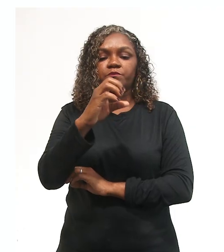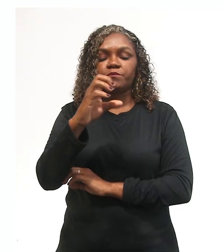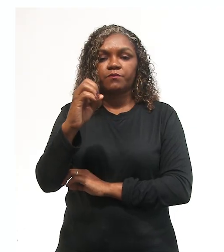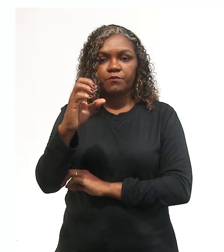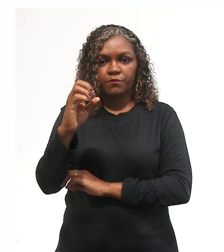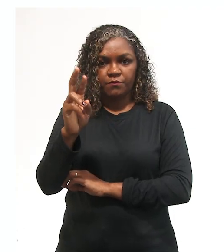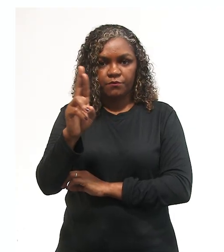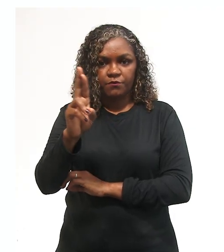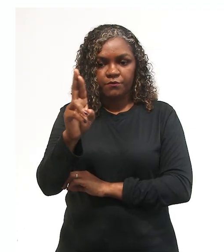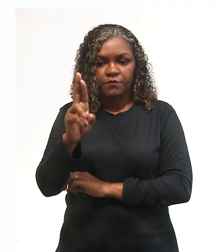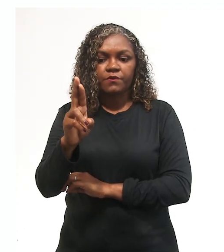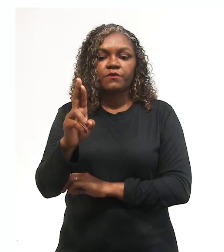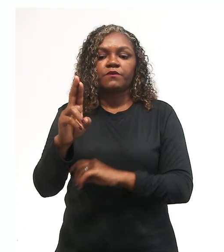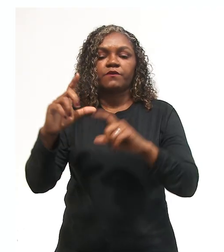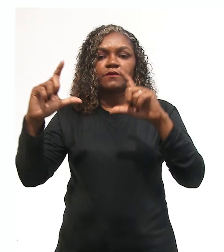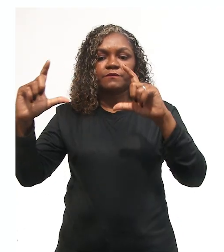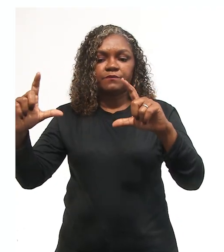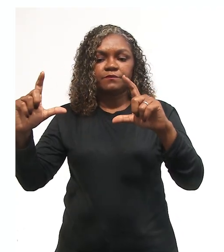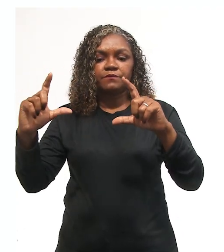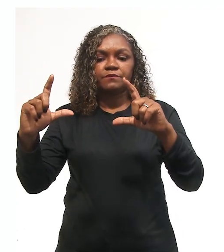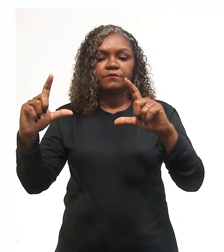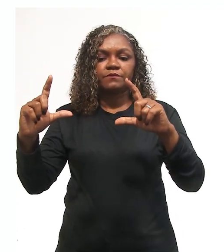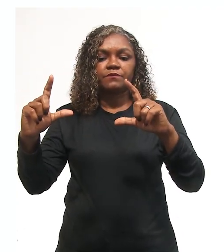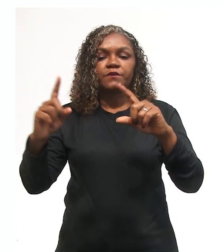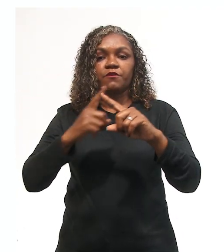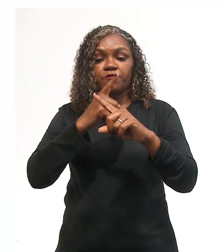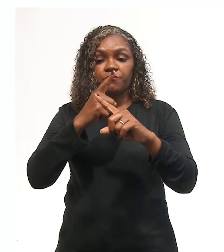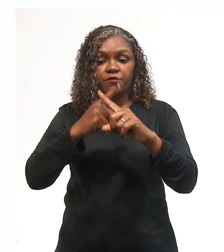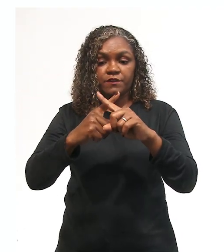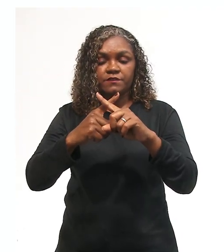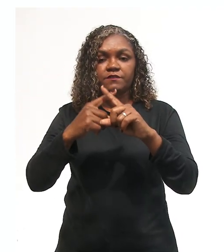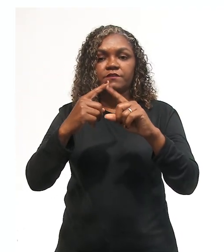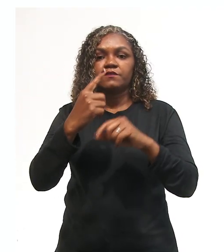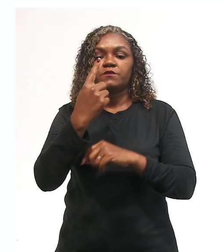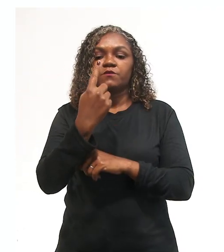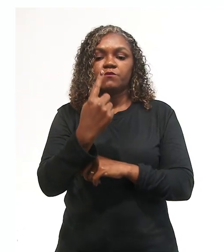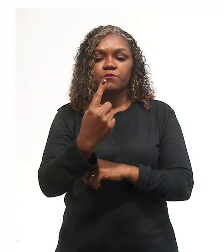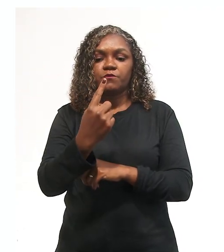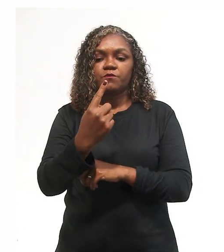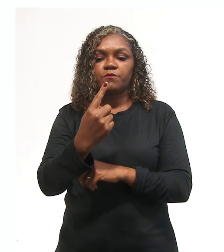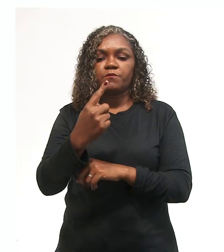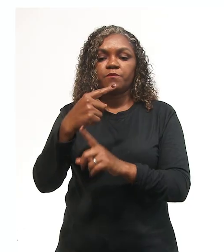R$200 mais, vezes, né? 1 mais a taxa de